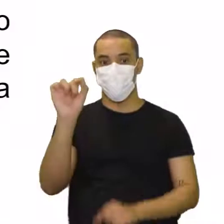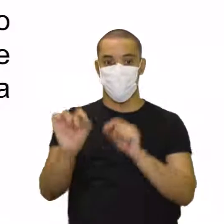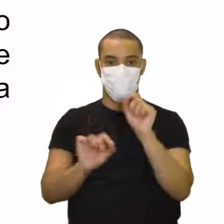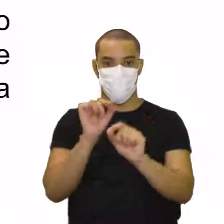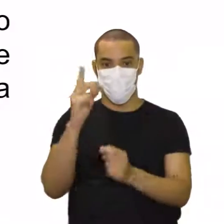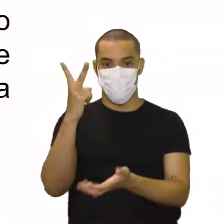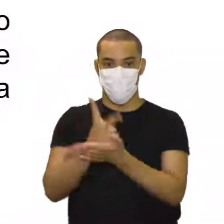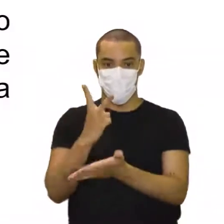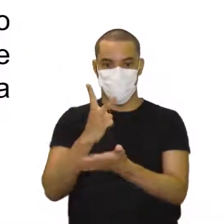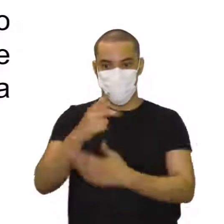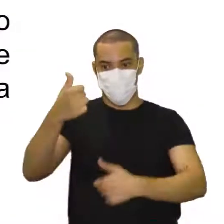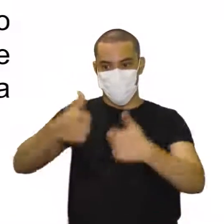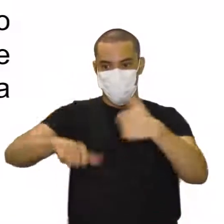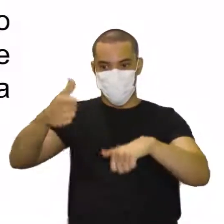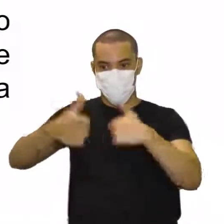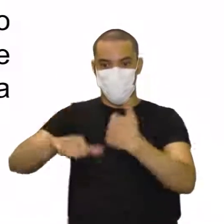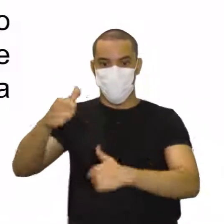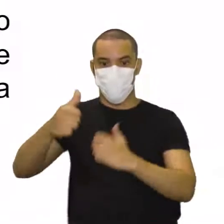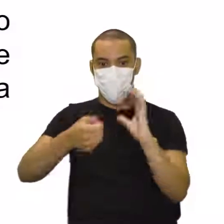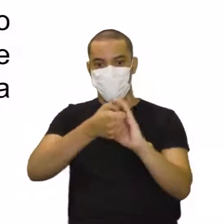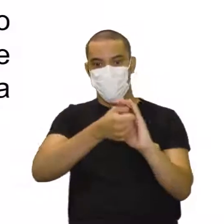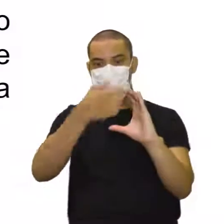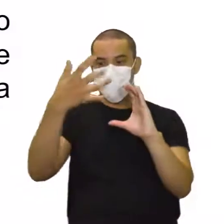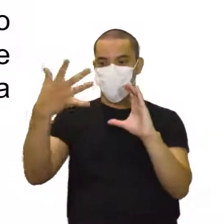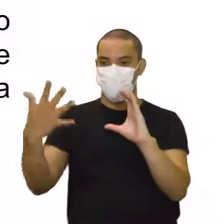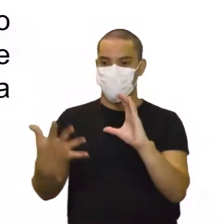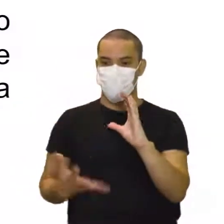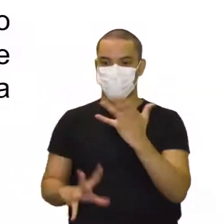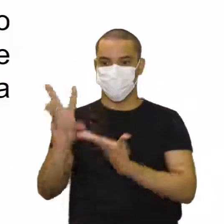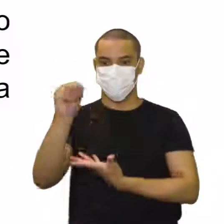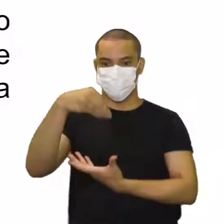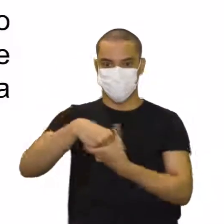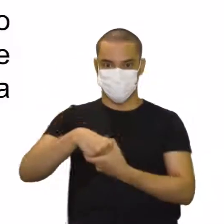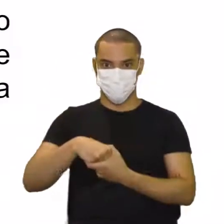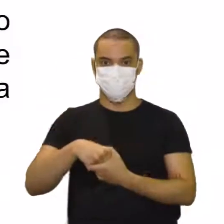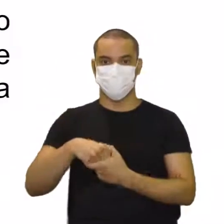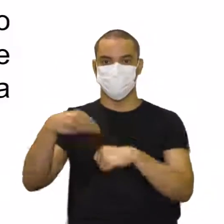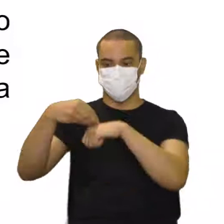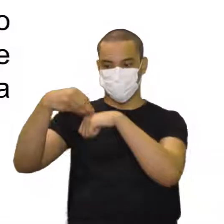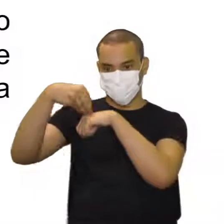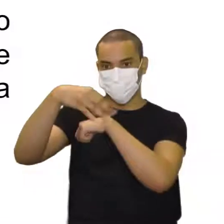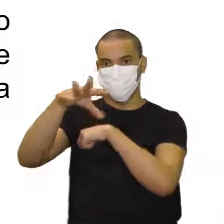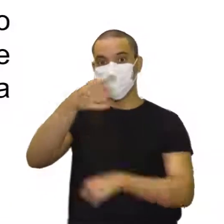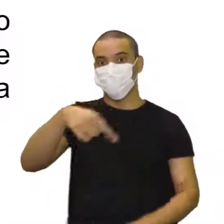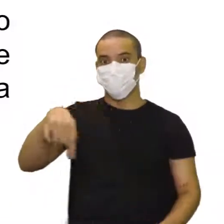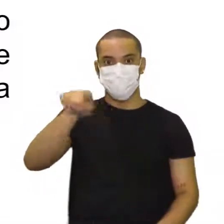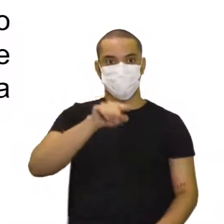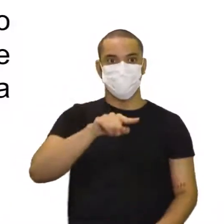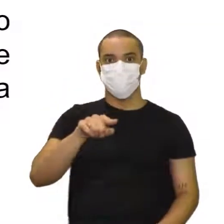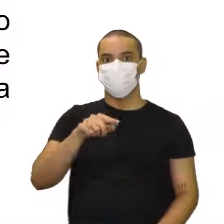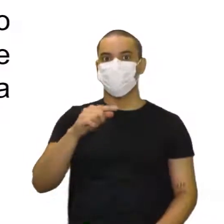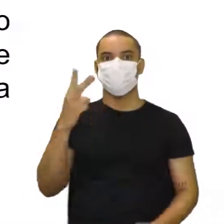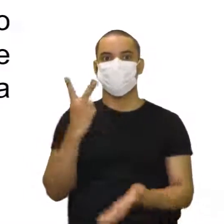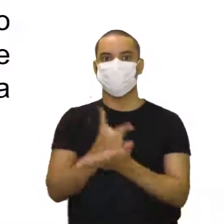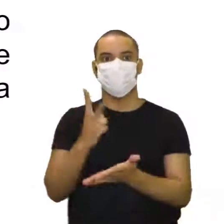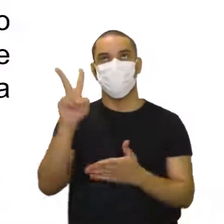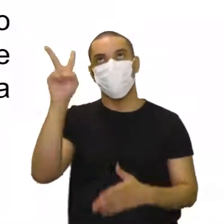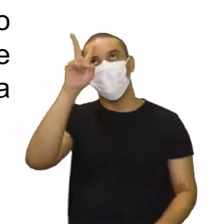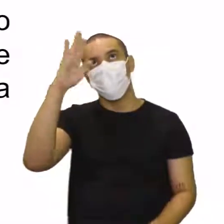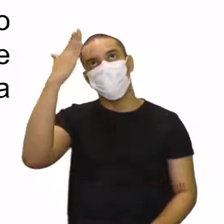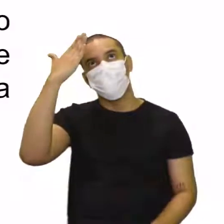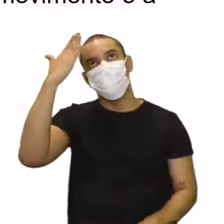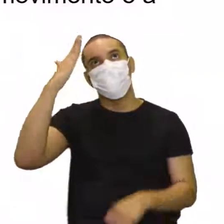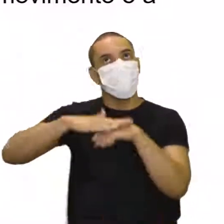estar analisando aí as características que são passadas para você, para não estar tendo só que lembrar